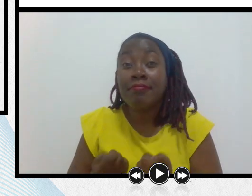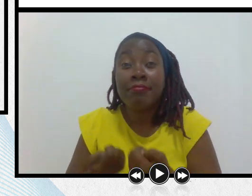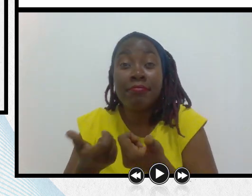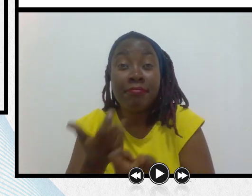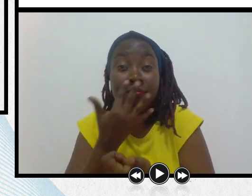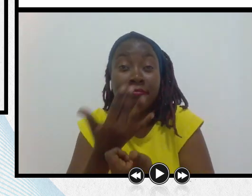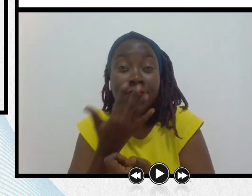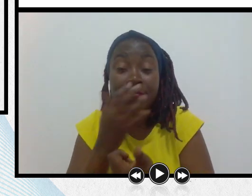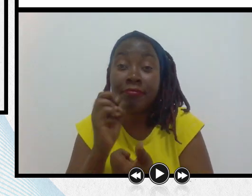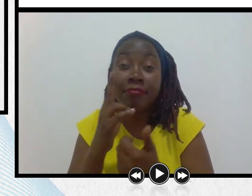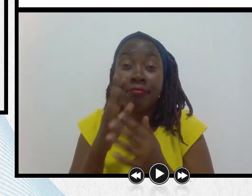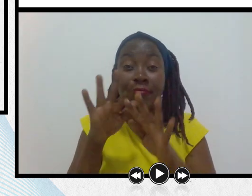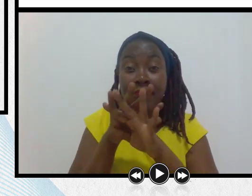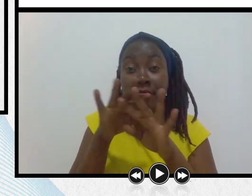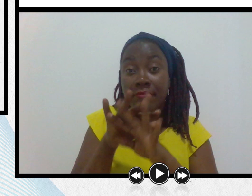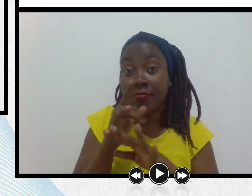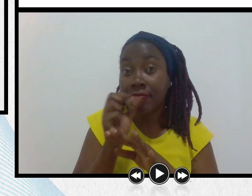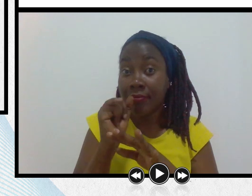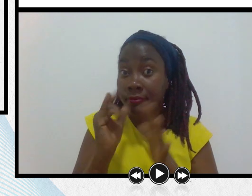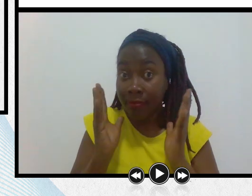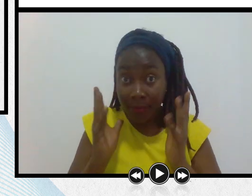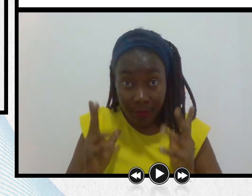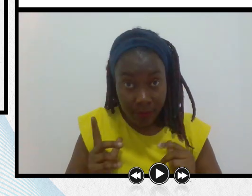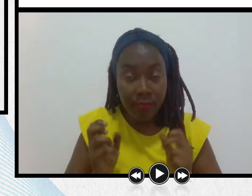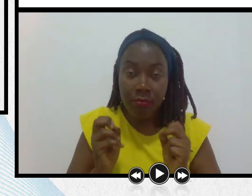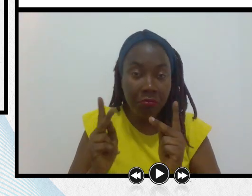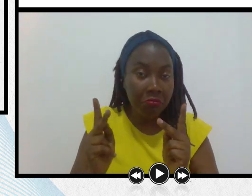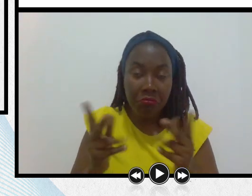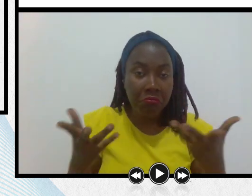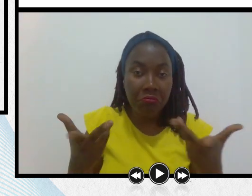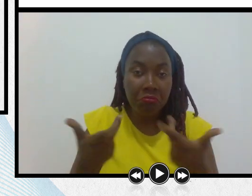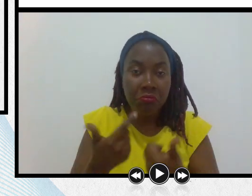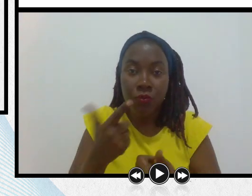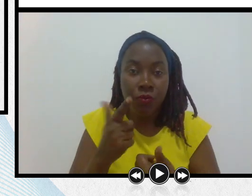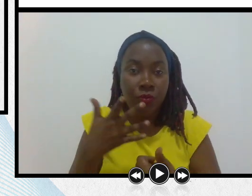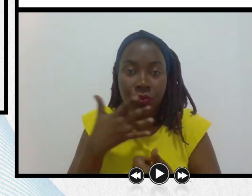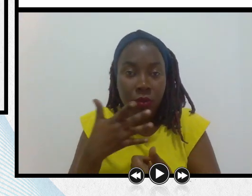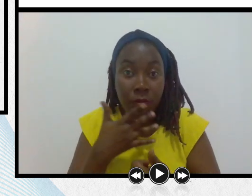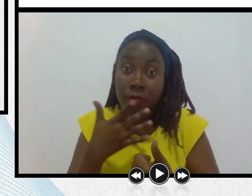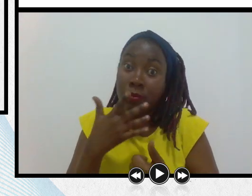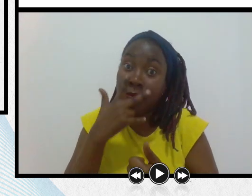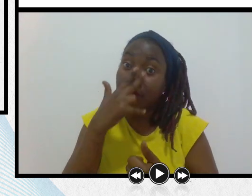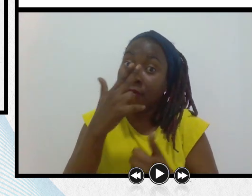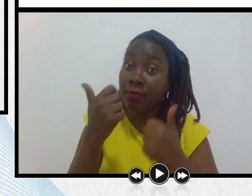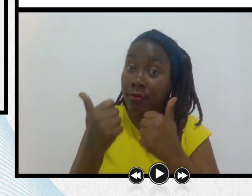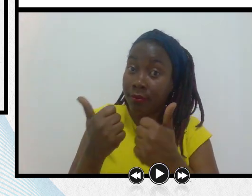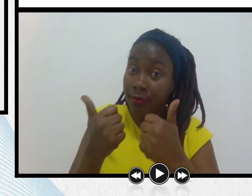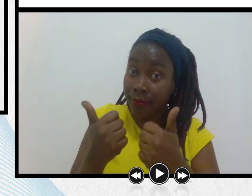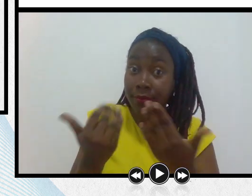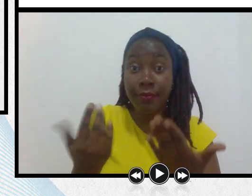uma turbidez à água. Se a água estiver límpida, ok, bacana, não tem sabor, quer dizer, aparentemente ela está